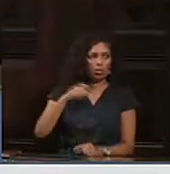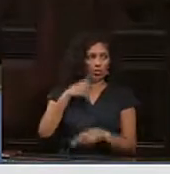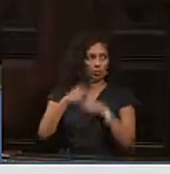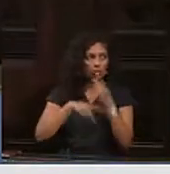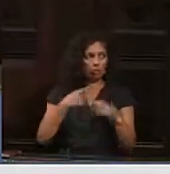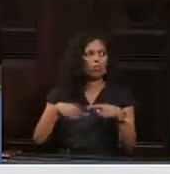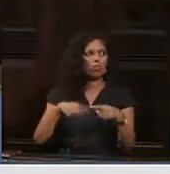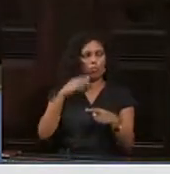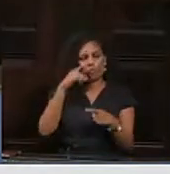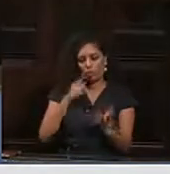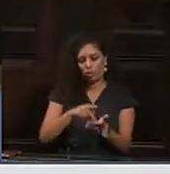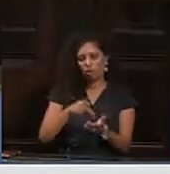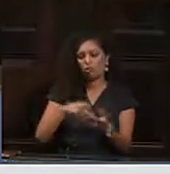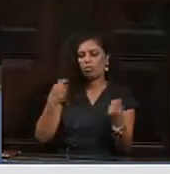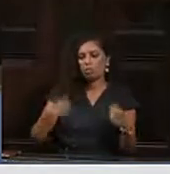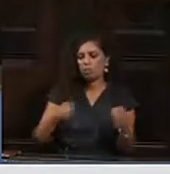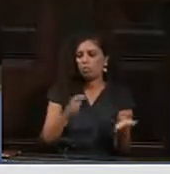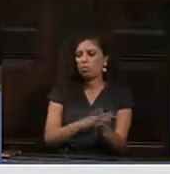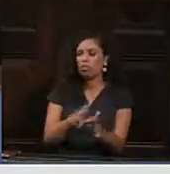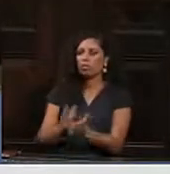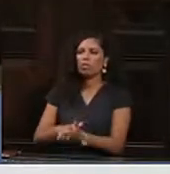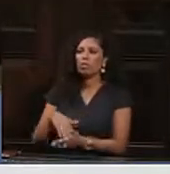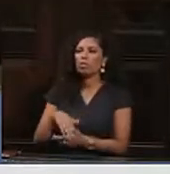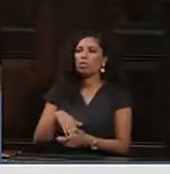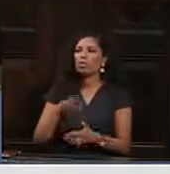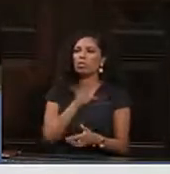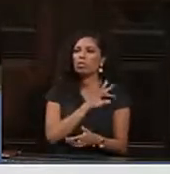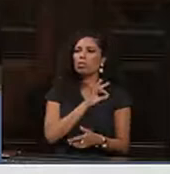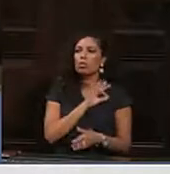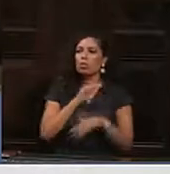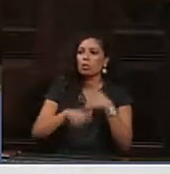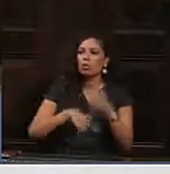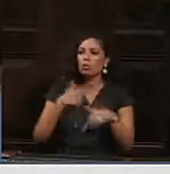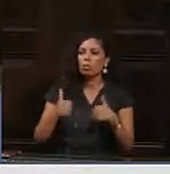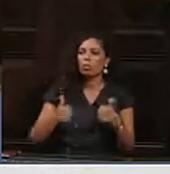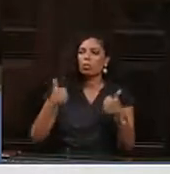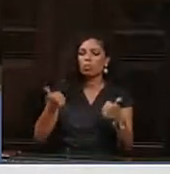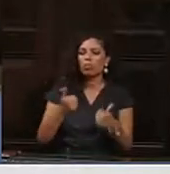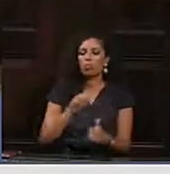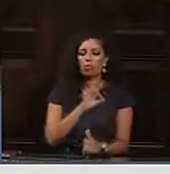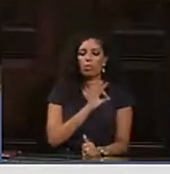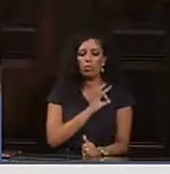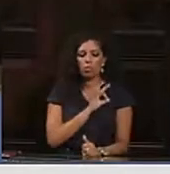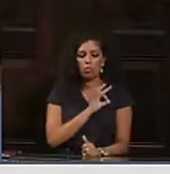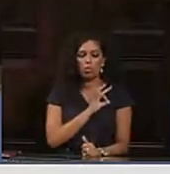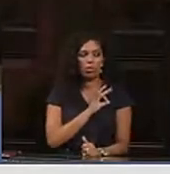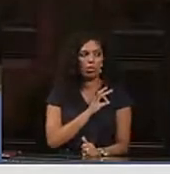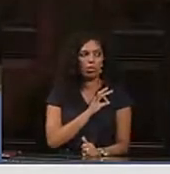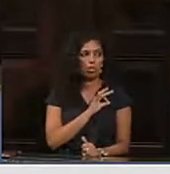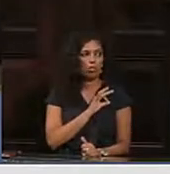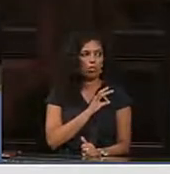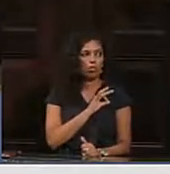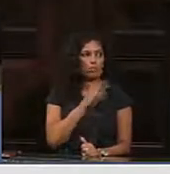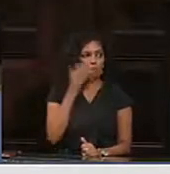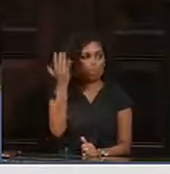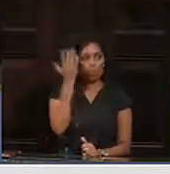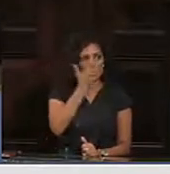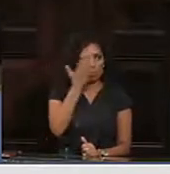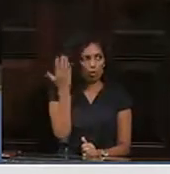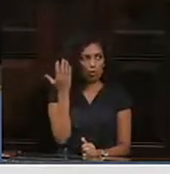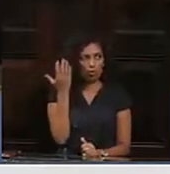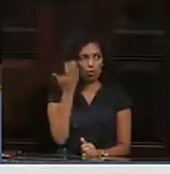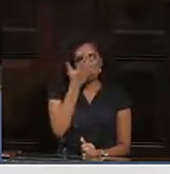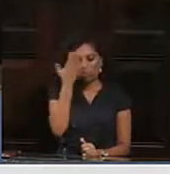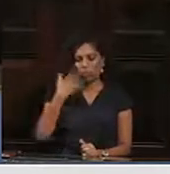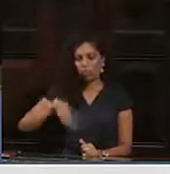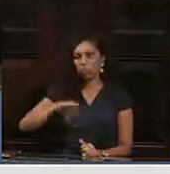o policiamento que teve aqui no centro, que soube coibir, mas todo mundo quer mandar na polícia. Todo mundo quer mandar na